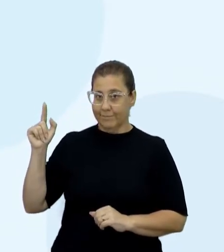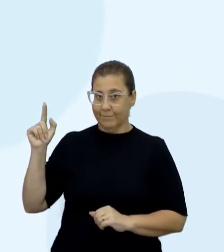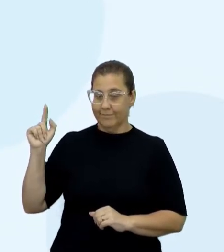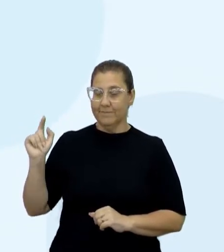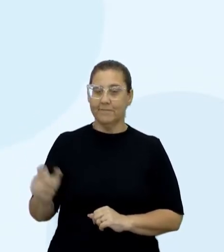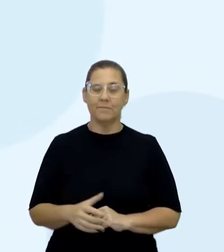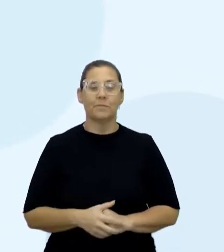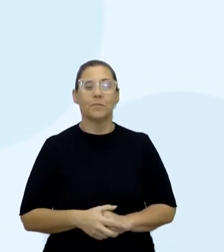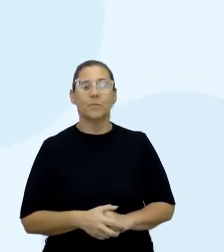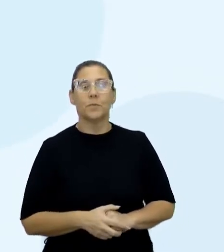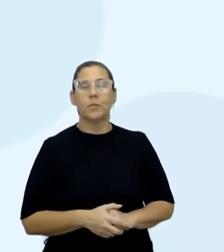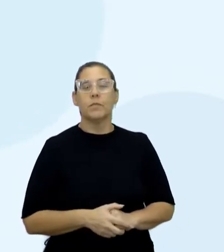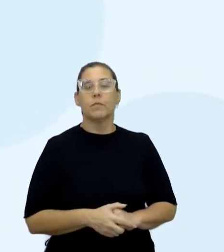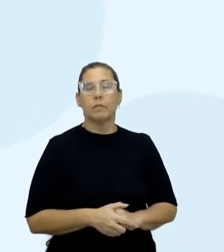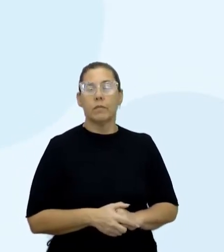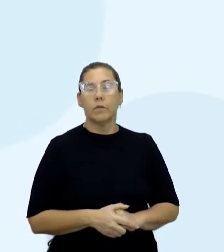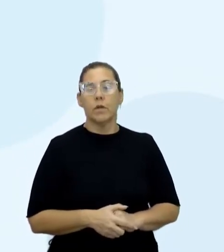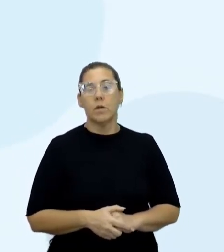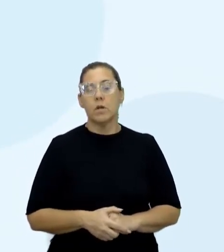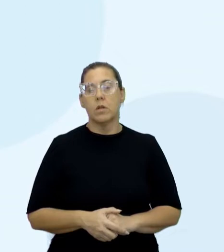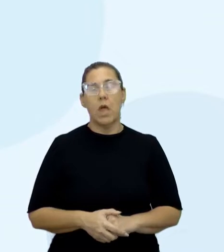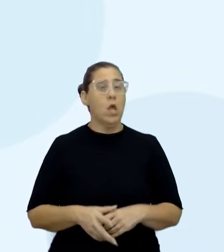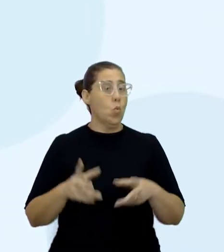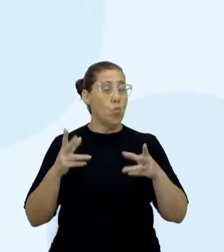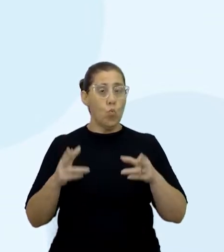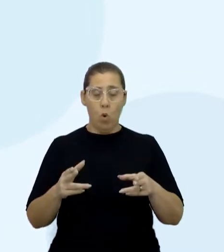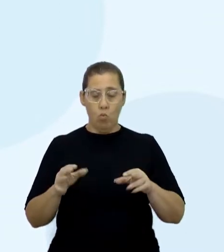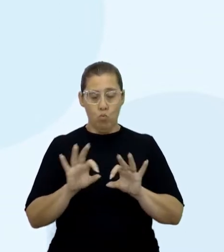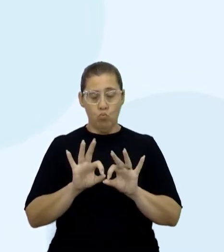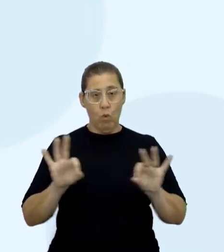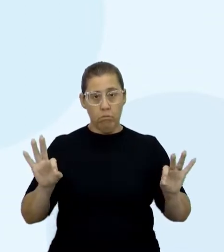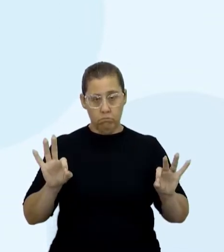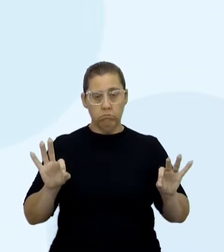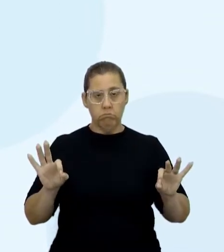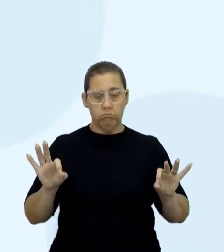formada é do mesmo tamanho,